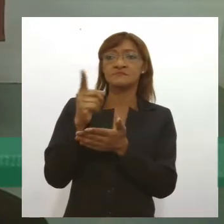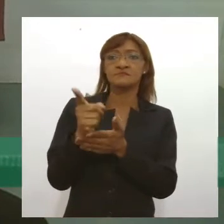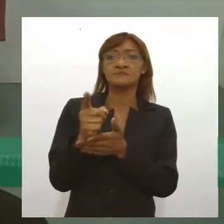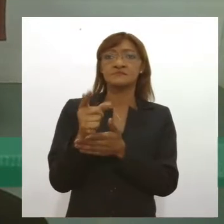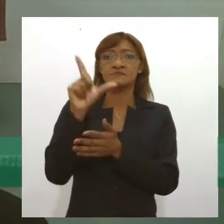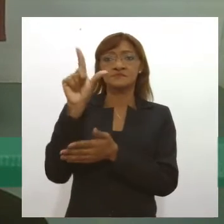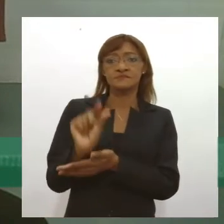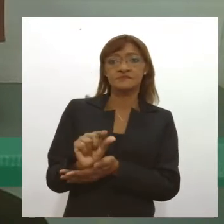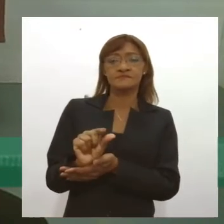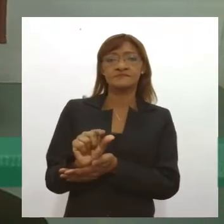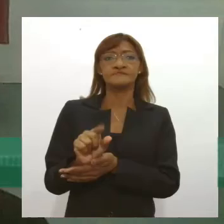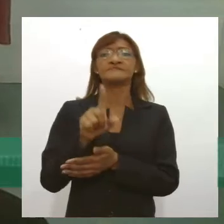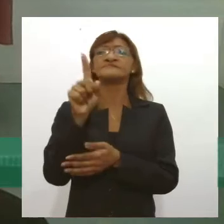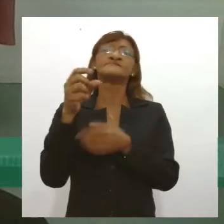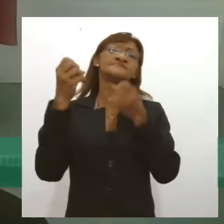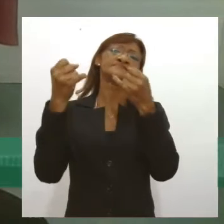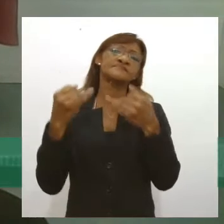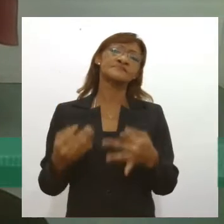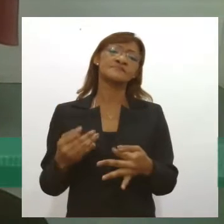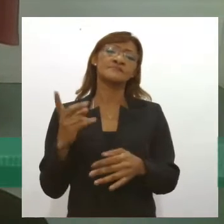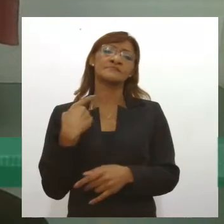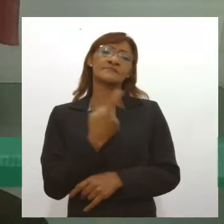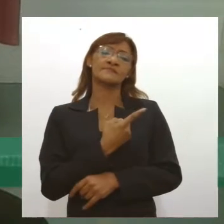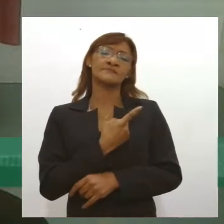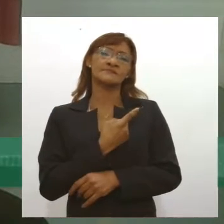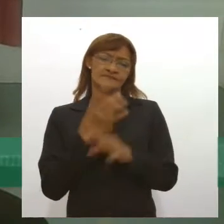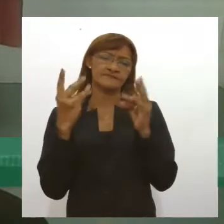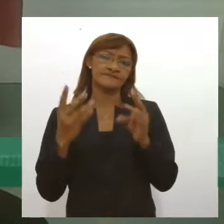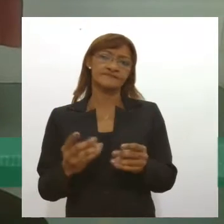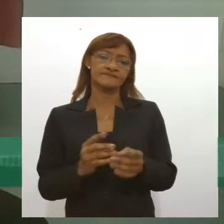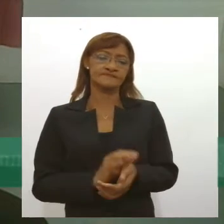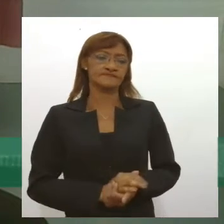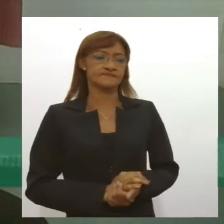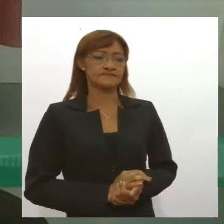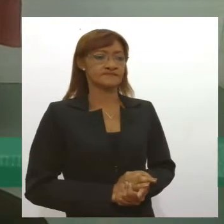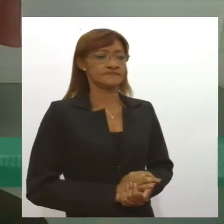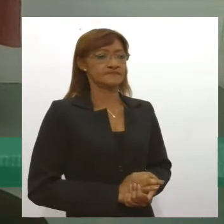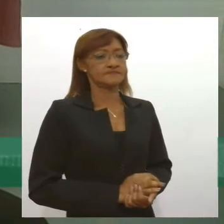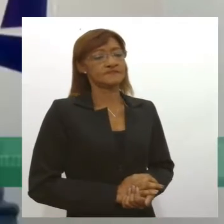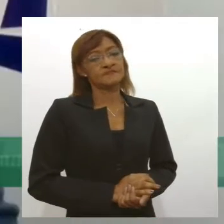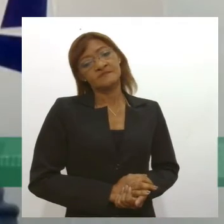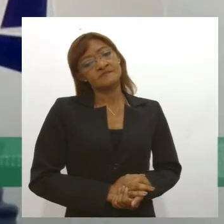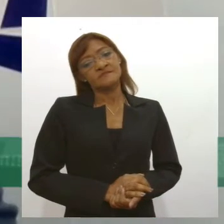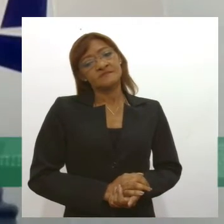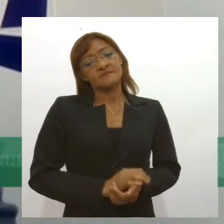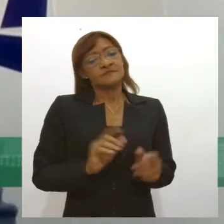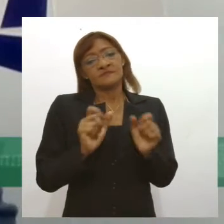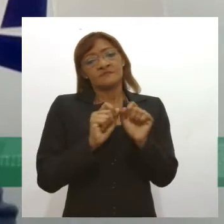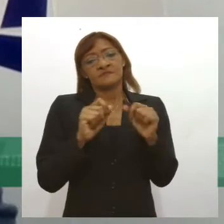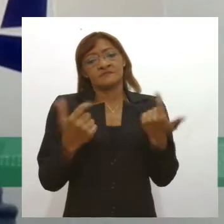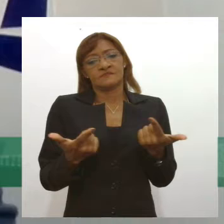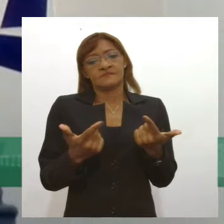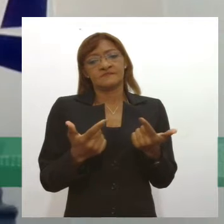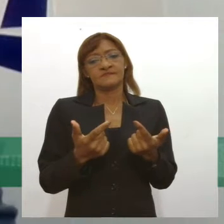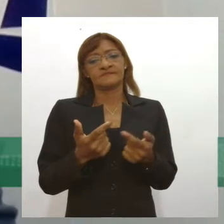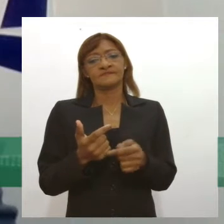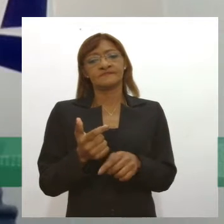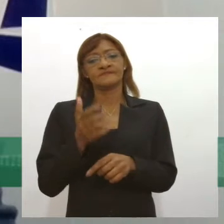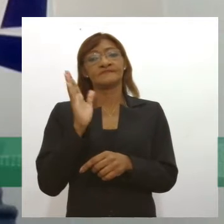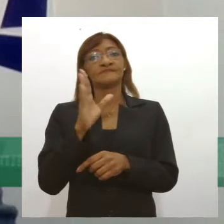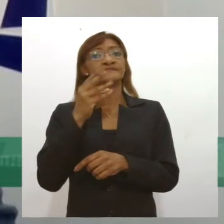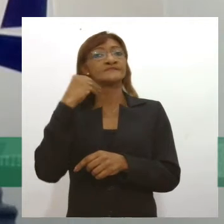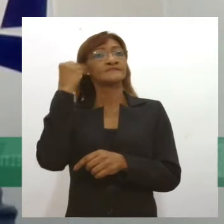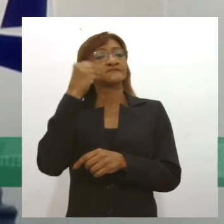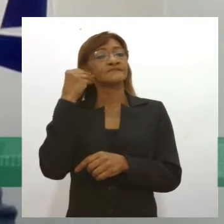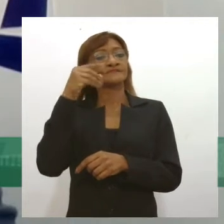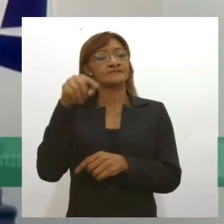você destrinchasse para a gente aí direitinho esse assunto. Claro. Por experiência, aqui na